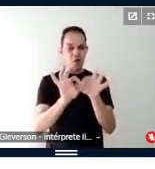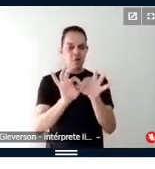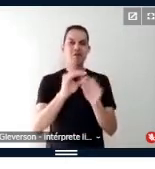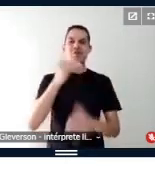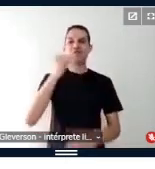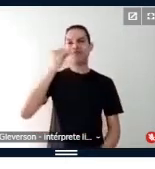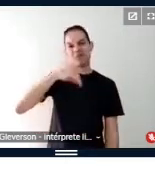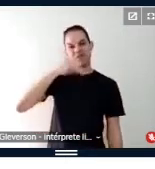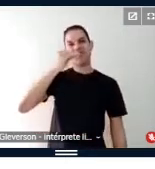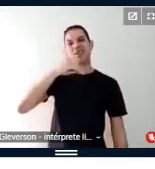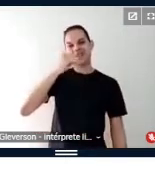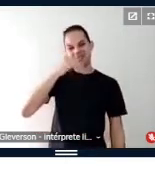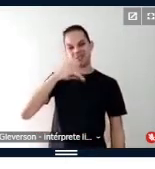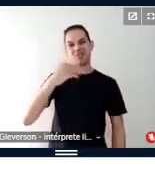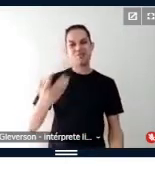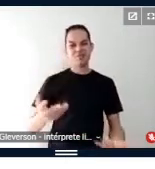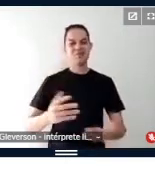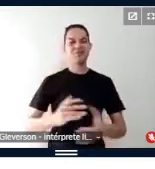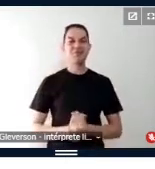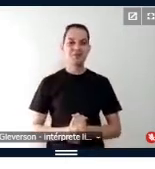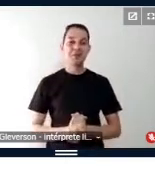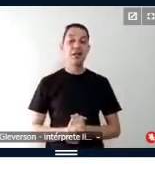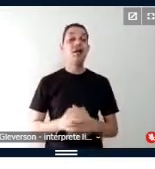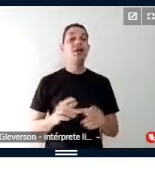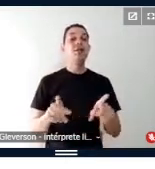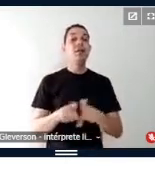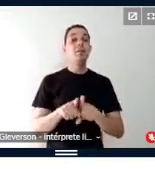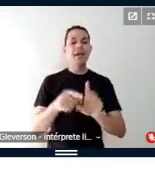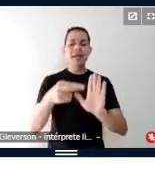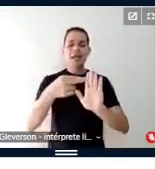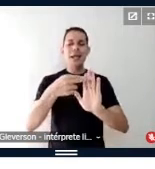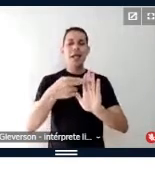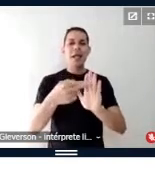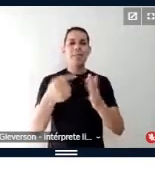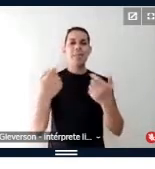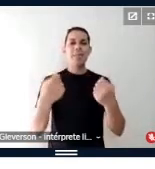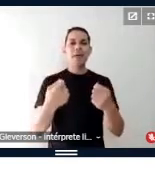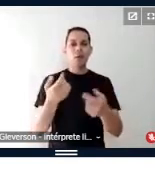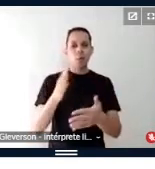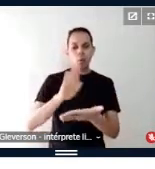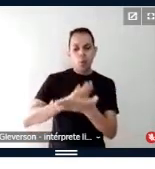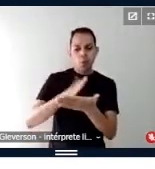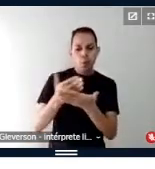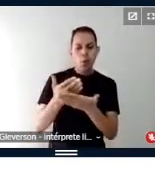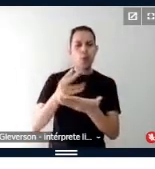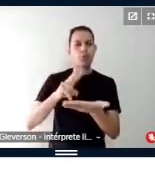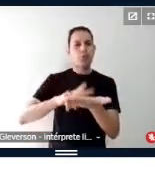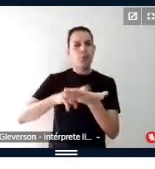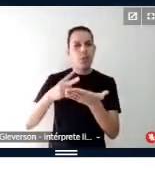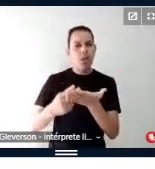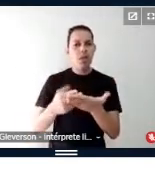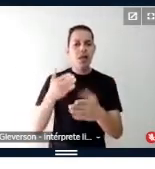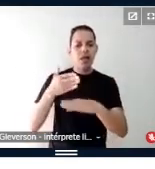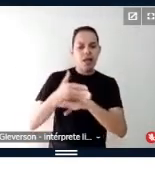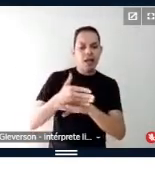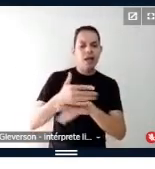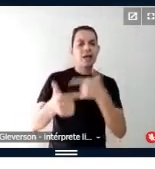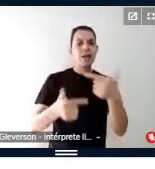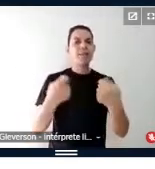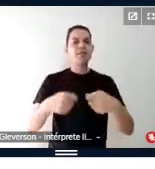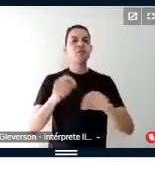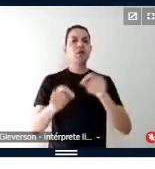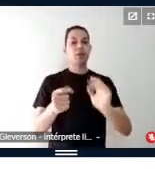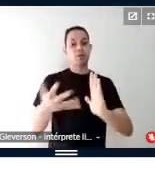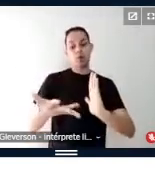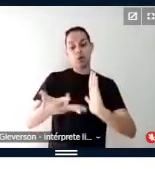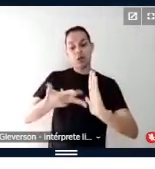com a instituição. Em relação aos requisitos, existe uma centralidade ainda no ProLibras como comprovação